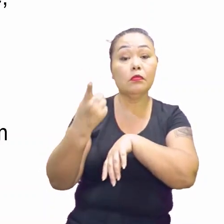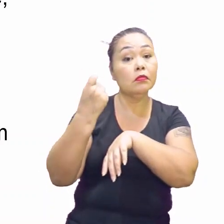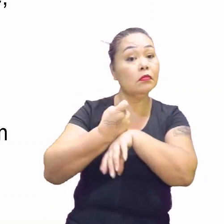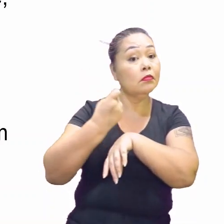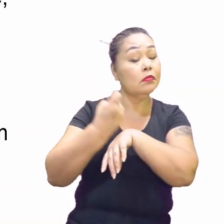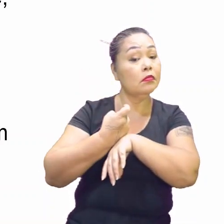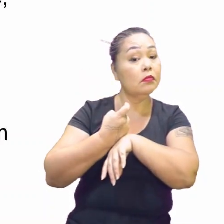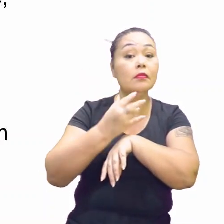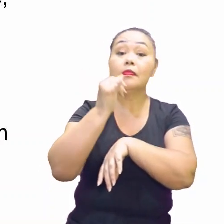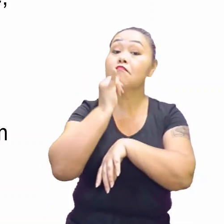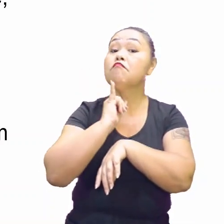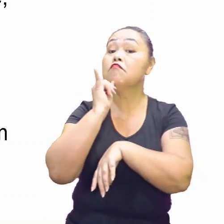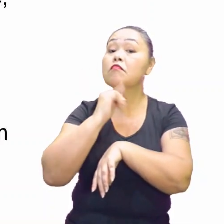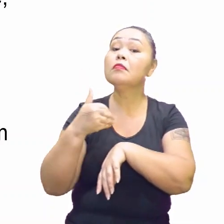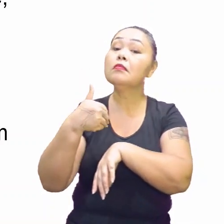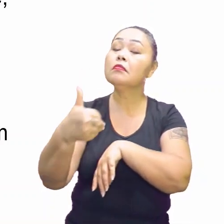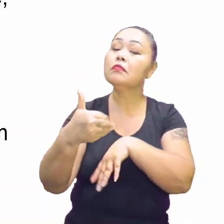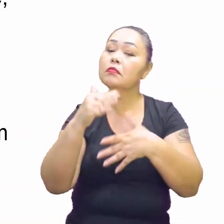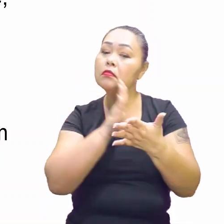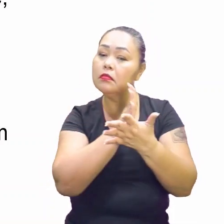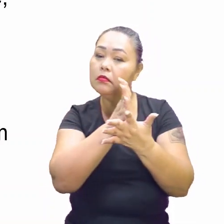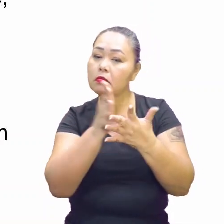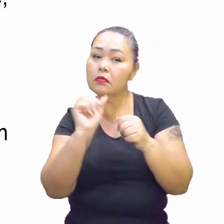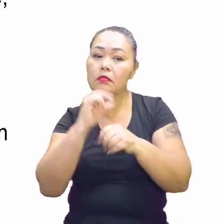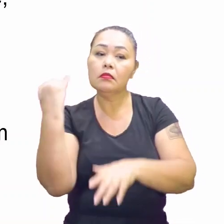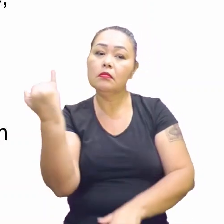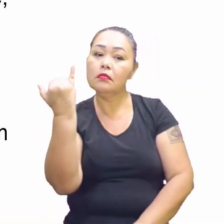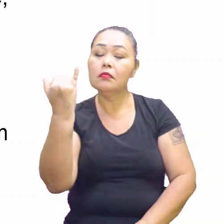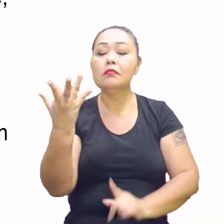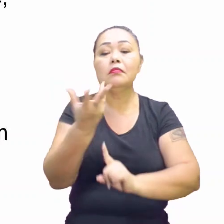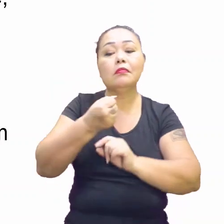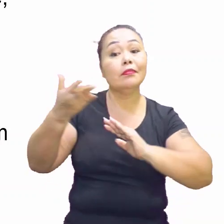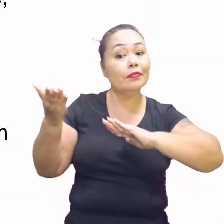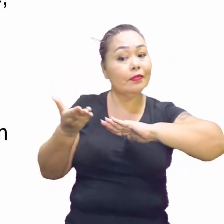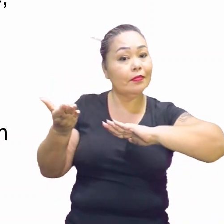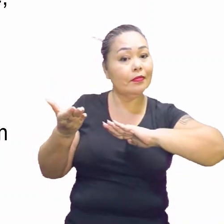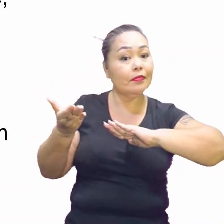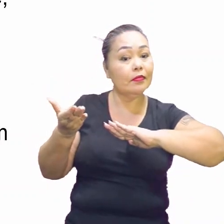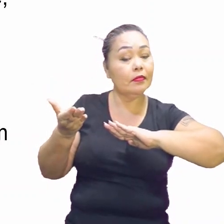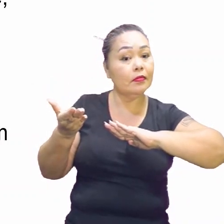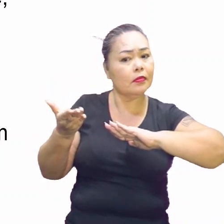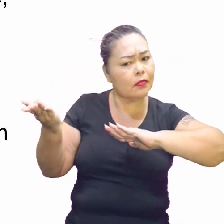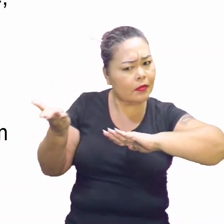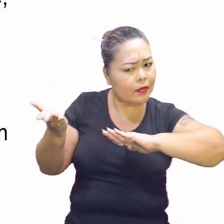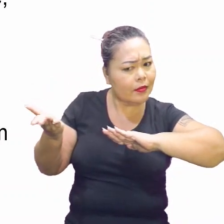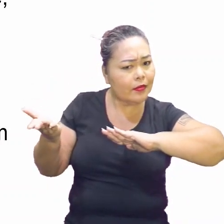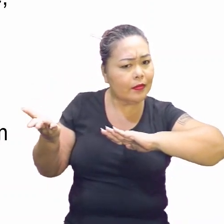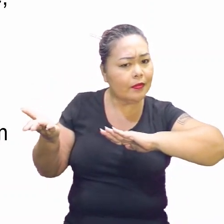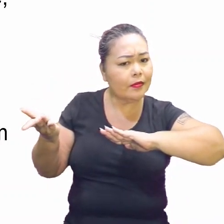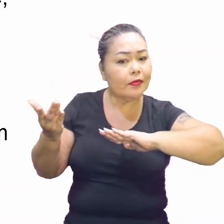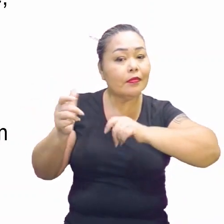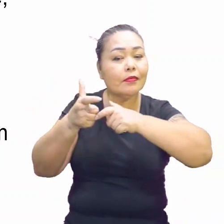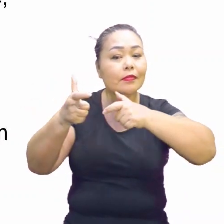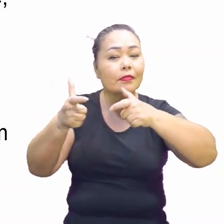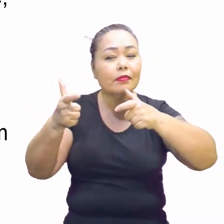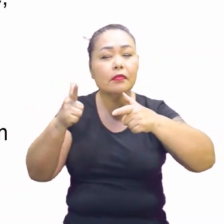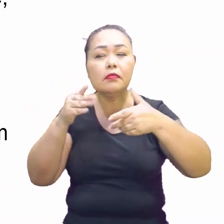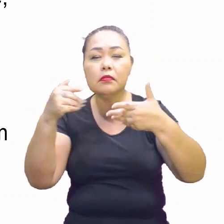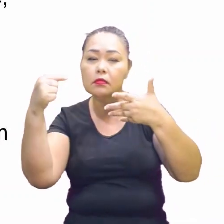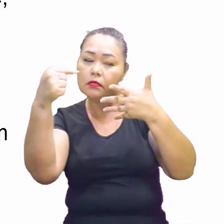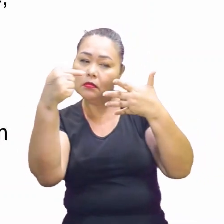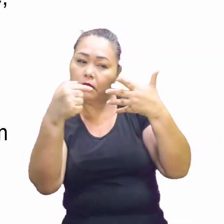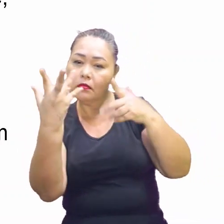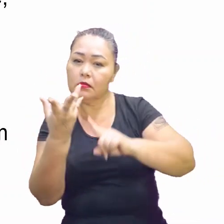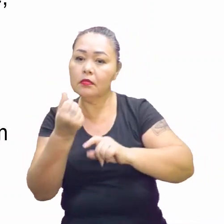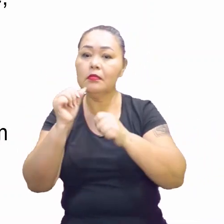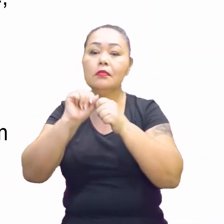neoconcretismo, exemplifica o início de uma vertente importante na arte contemporânea, a arte de agora, que amplia as funções